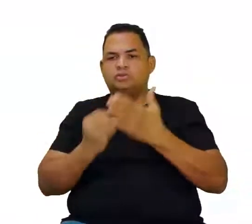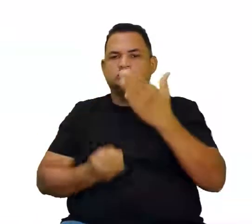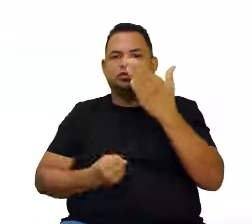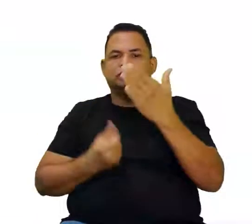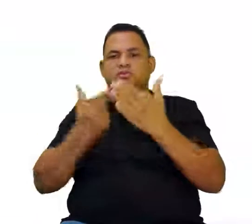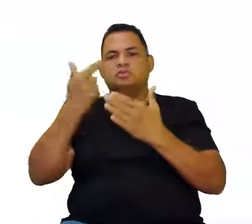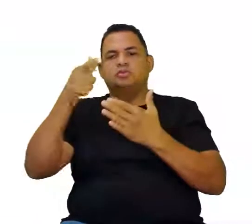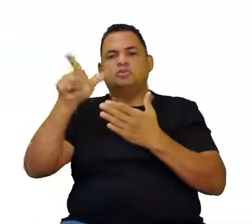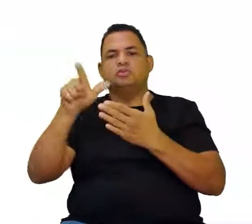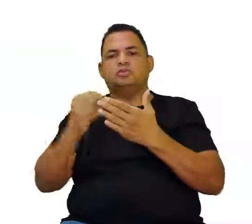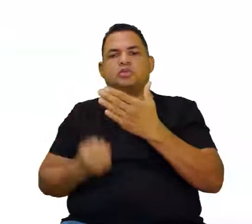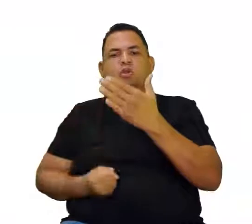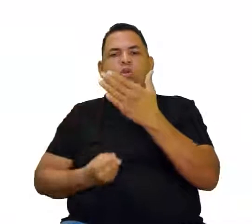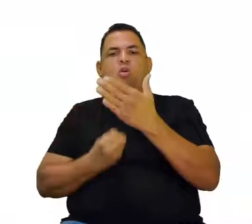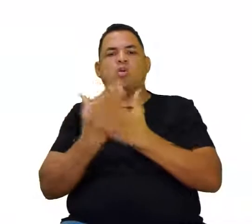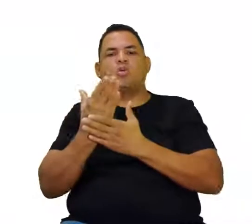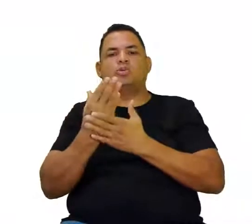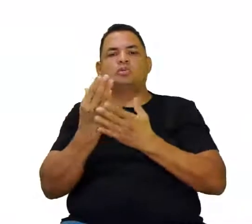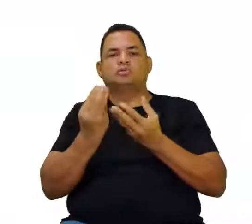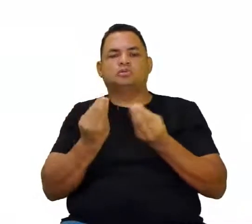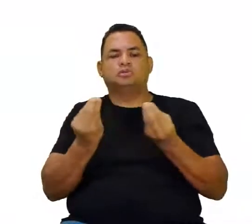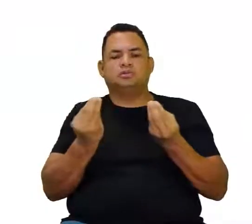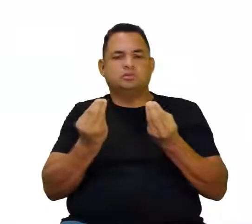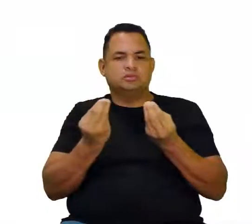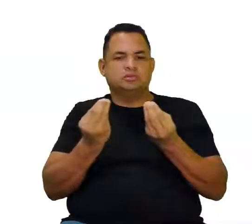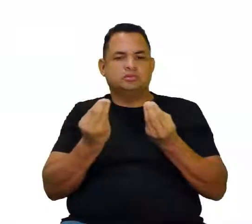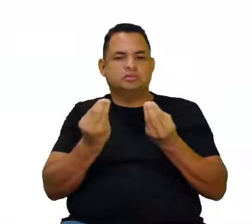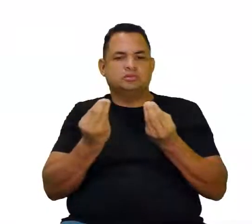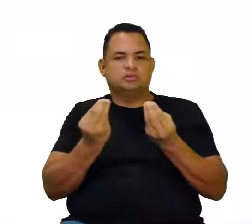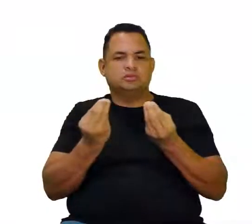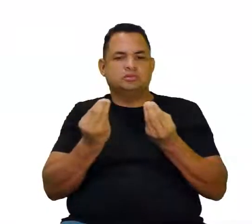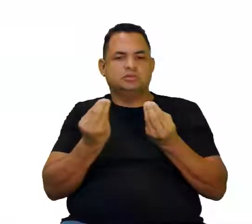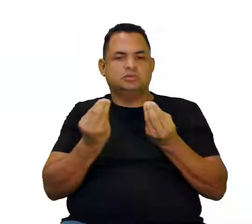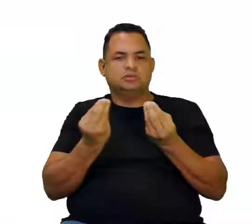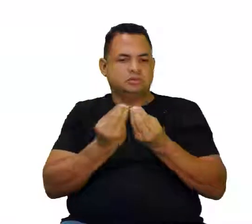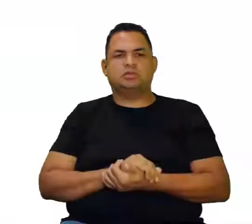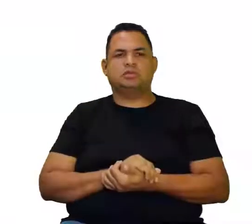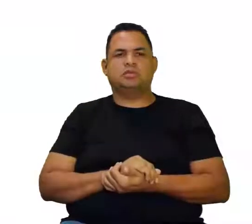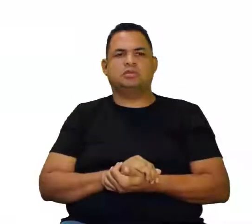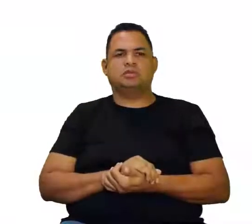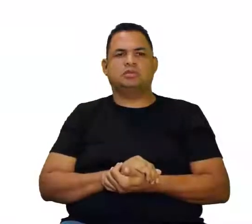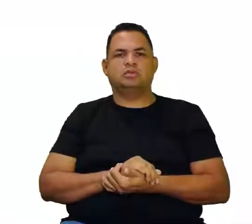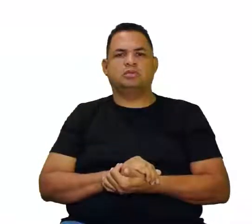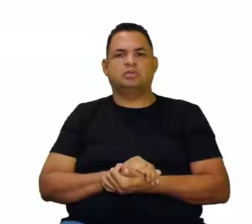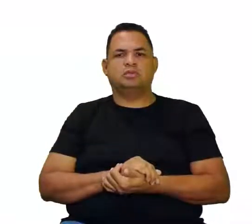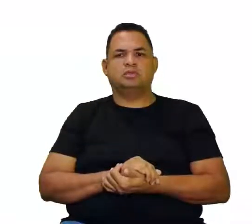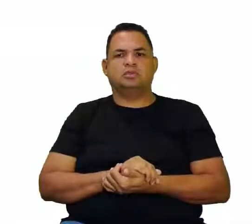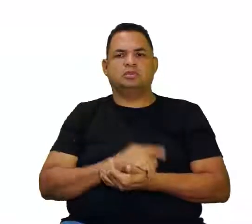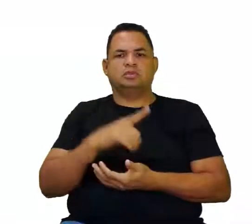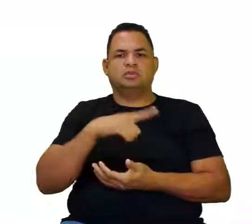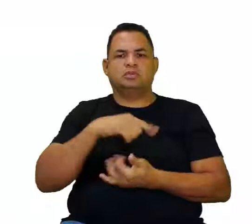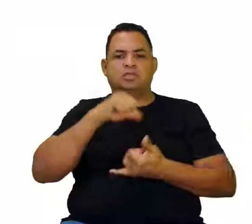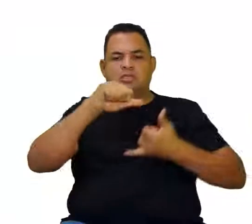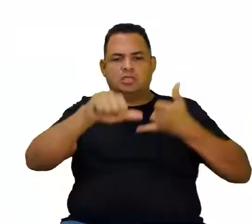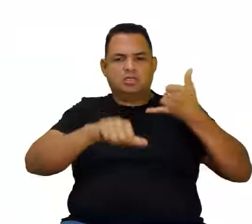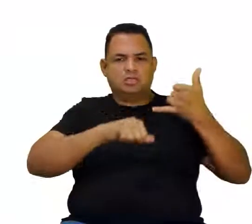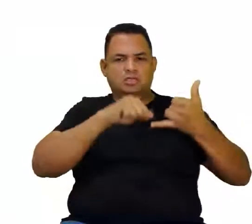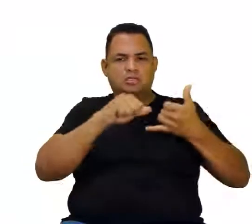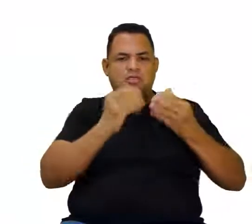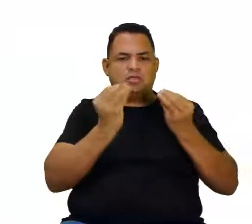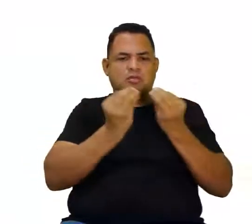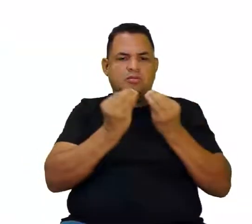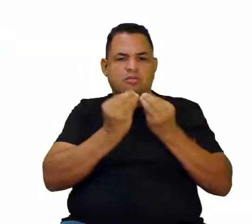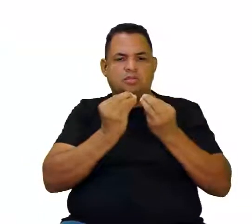a outras substâncias. Uma vez ocorrendo essa reação com uma molécula